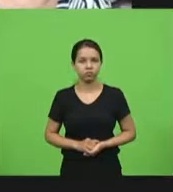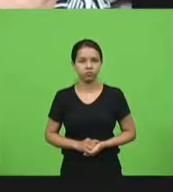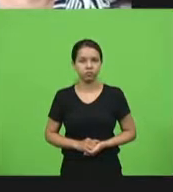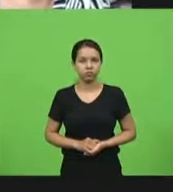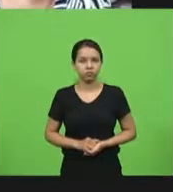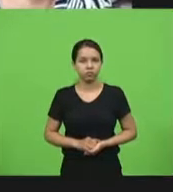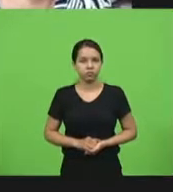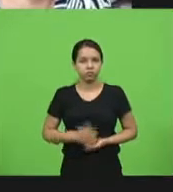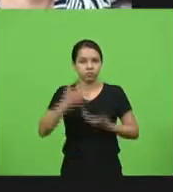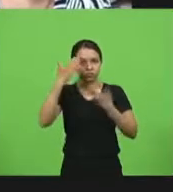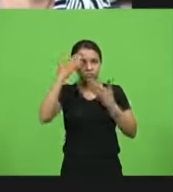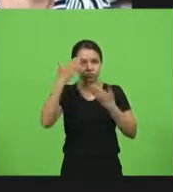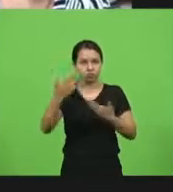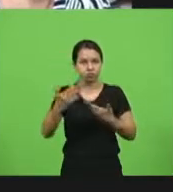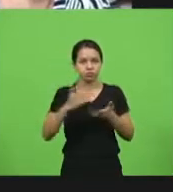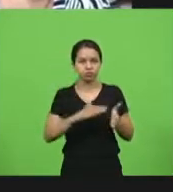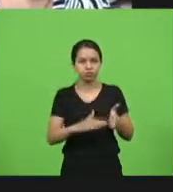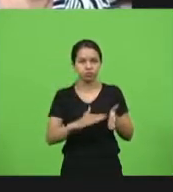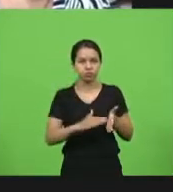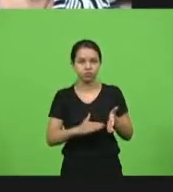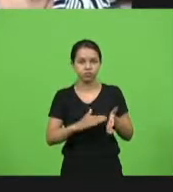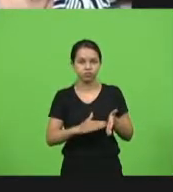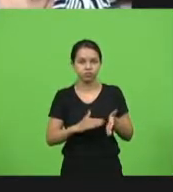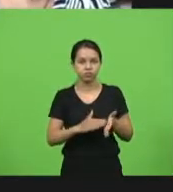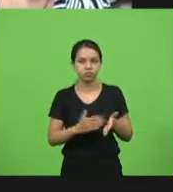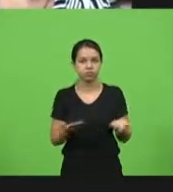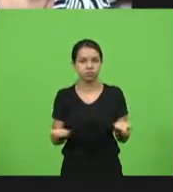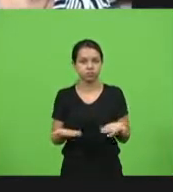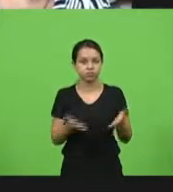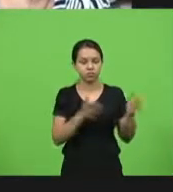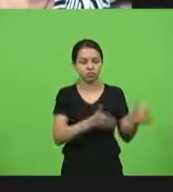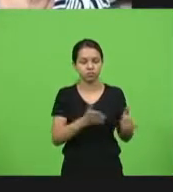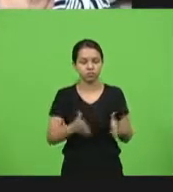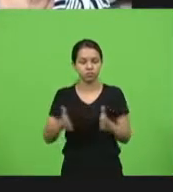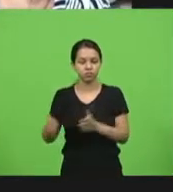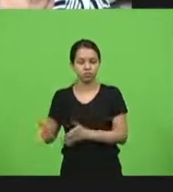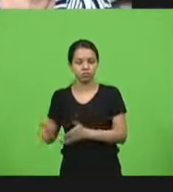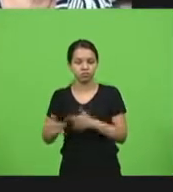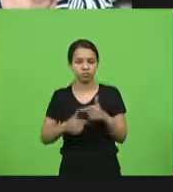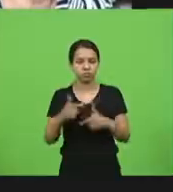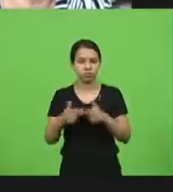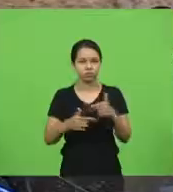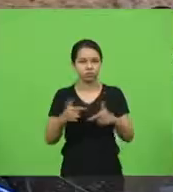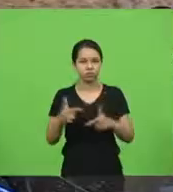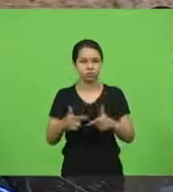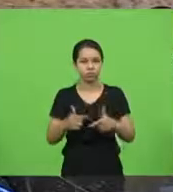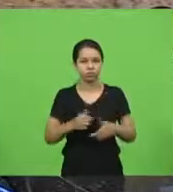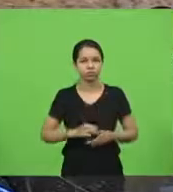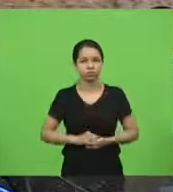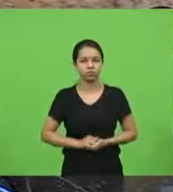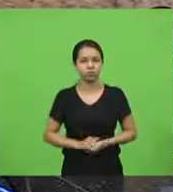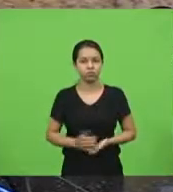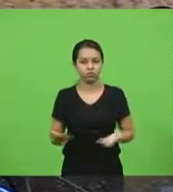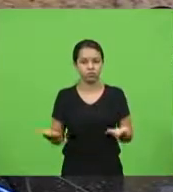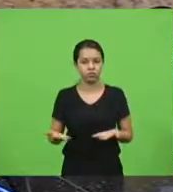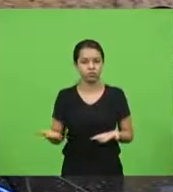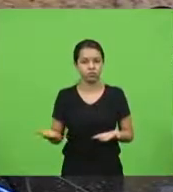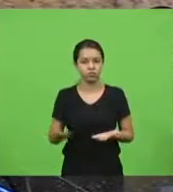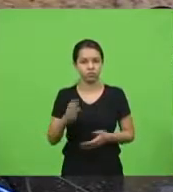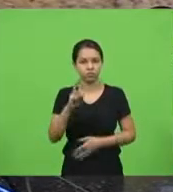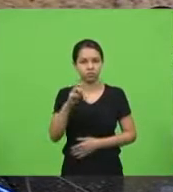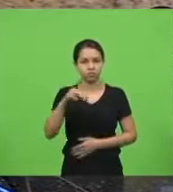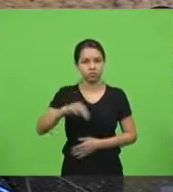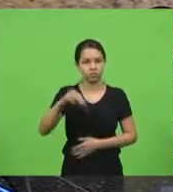Obrigado, secretário. Agora, seguindo o nosso cronograma de trabalho aqui, fará uso da palavra por 5 minutos o